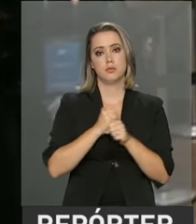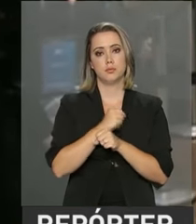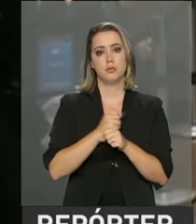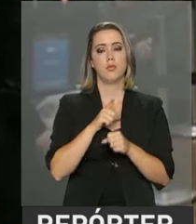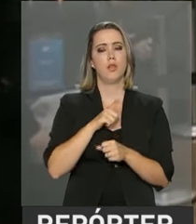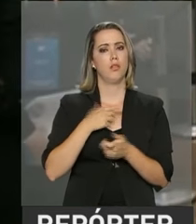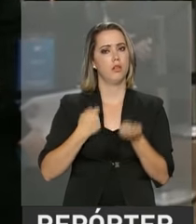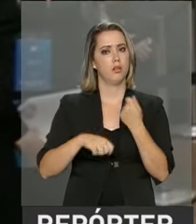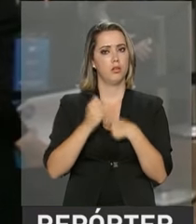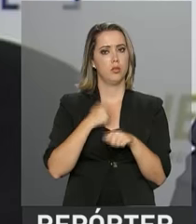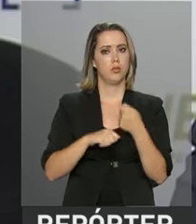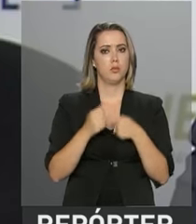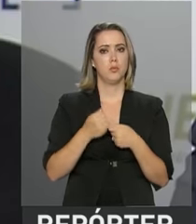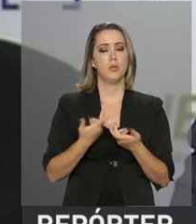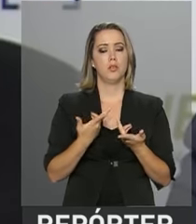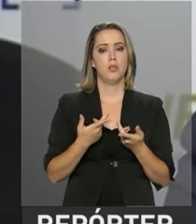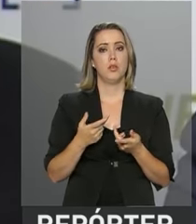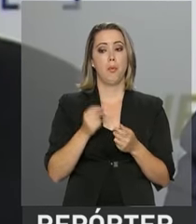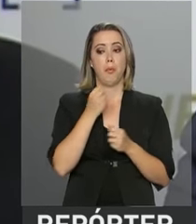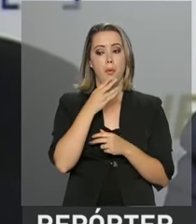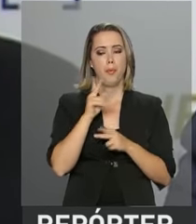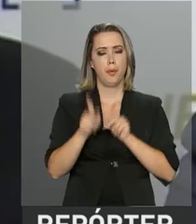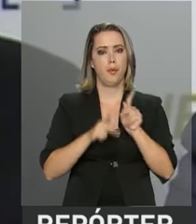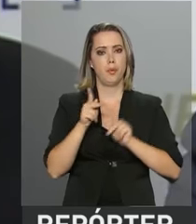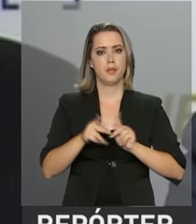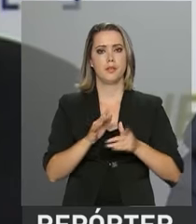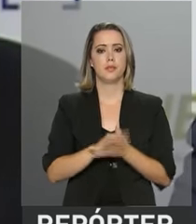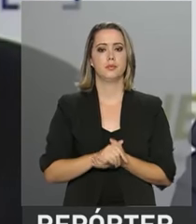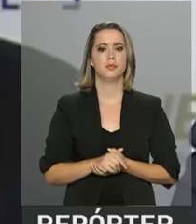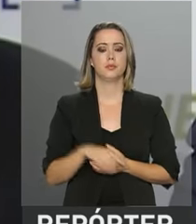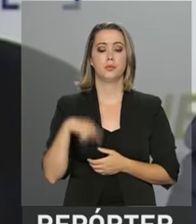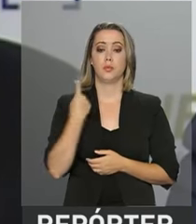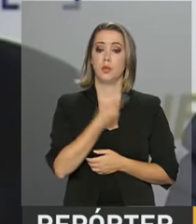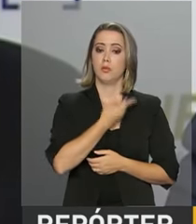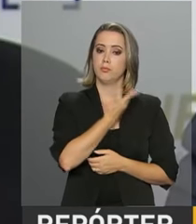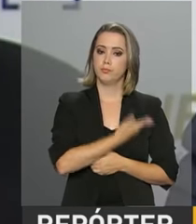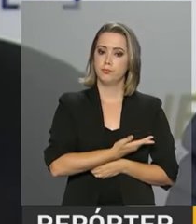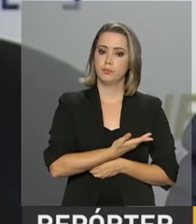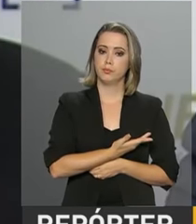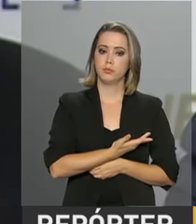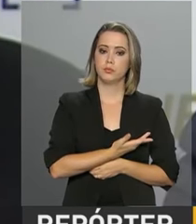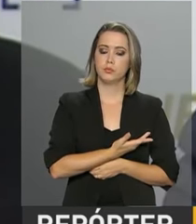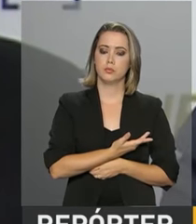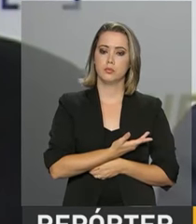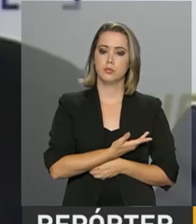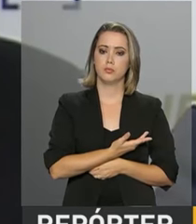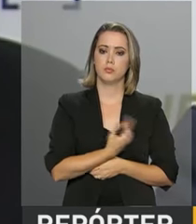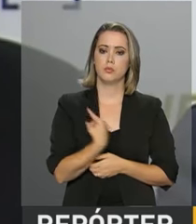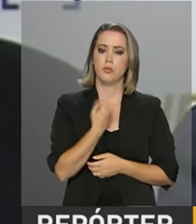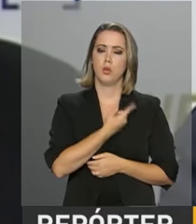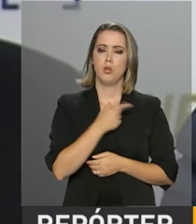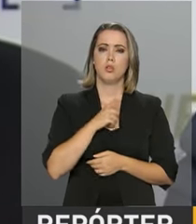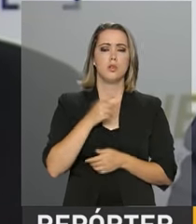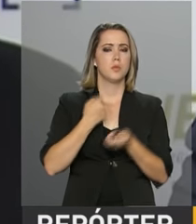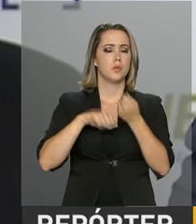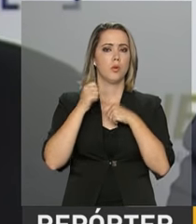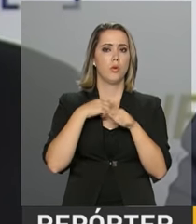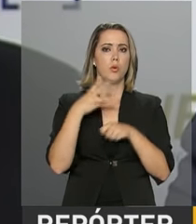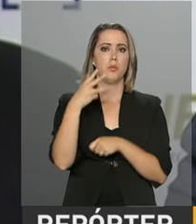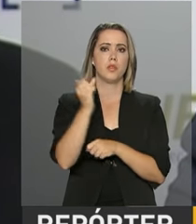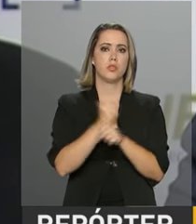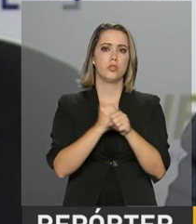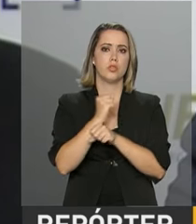quem ganha é a população diante do design médio nós estamos tendo uma economia para o consumidor de energia elétrica ao longo de 30 anos de